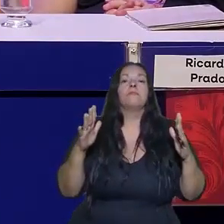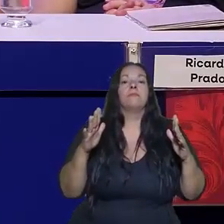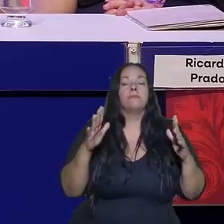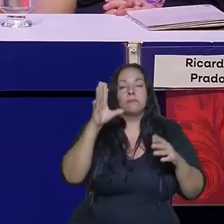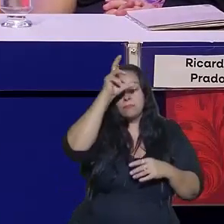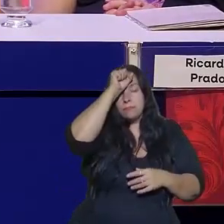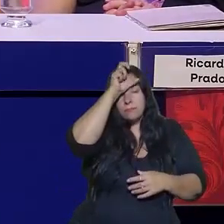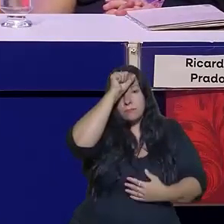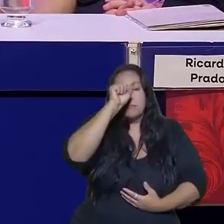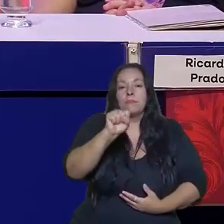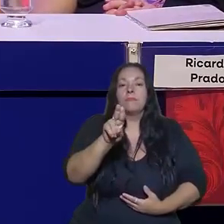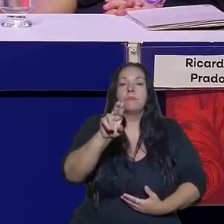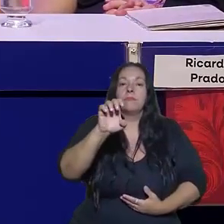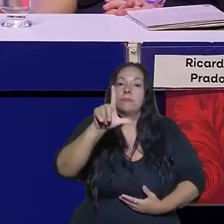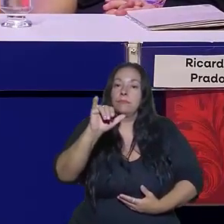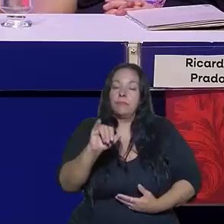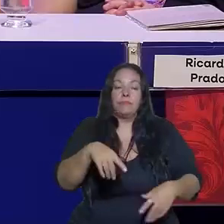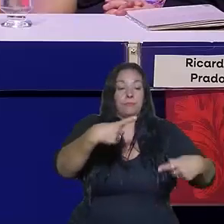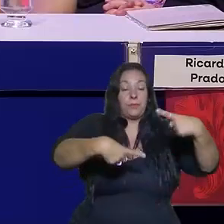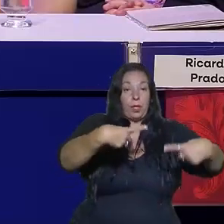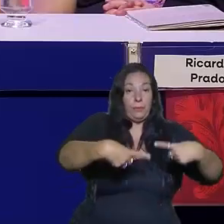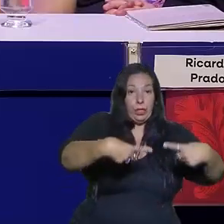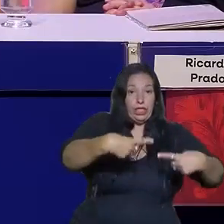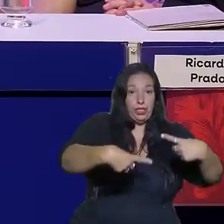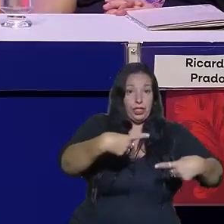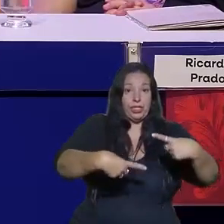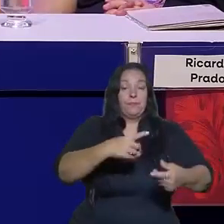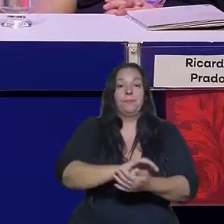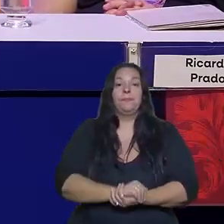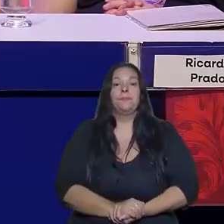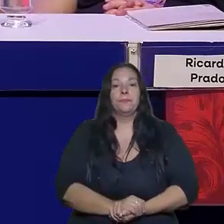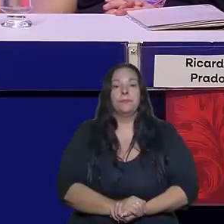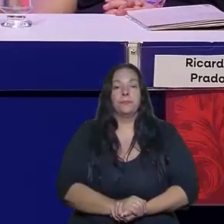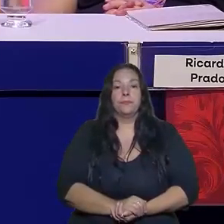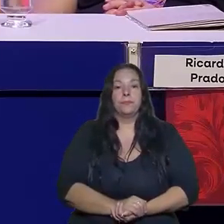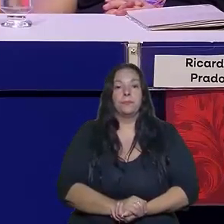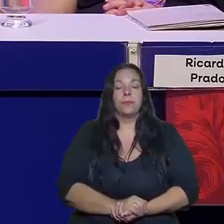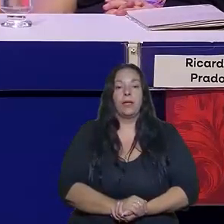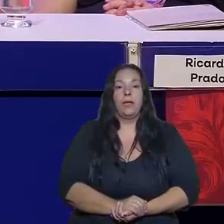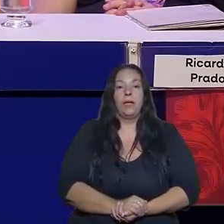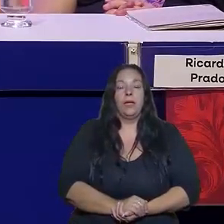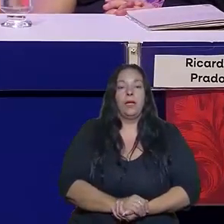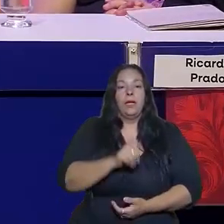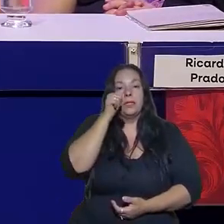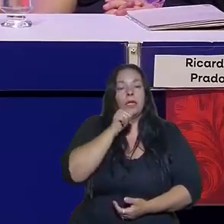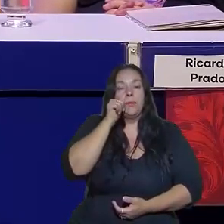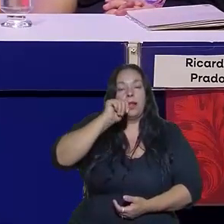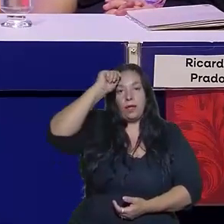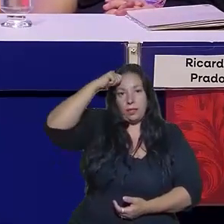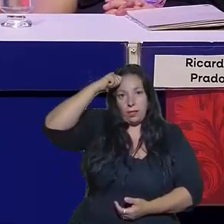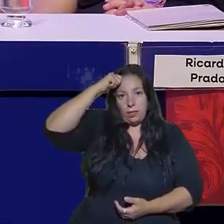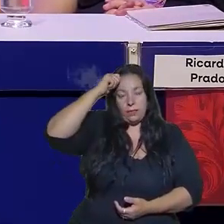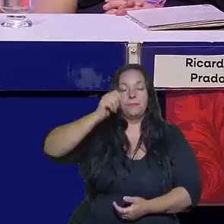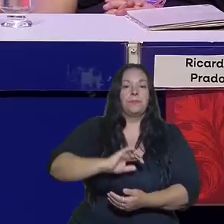Sueli, pensando a política, pensando a função do Guelé 10 Instituto da Mulher Negra, que ela fundou.